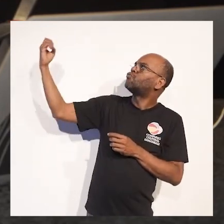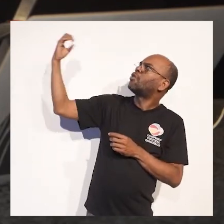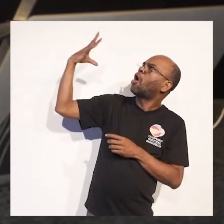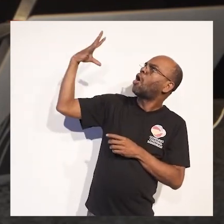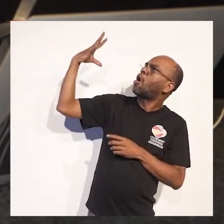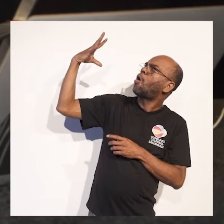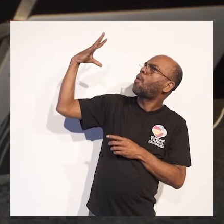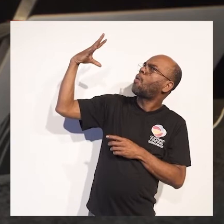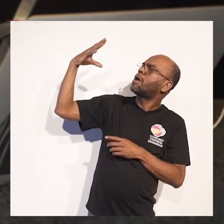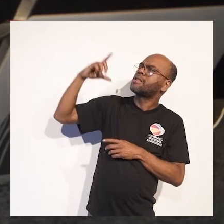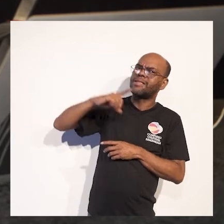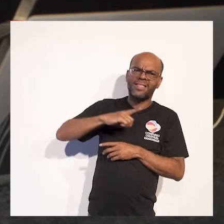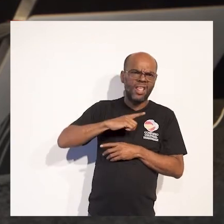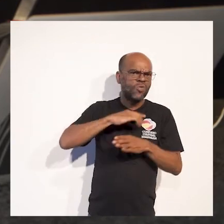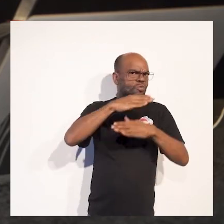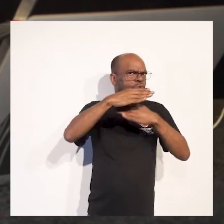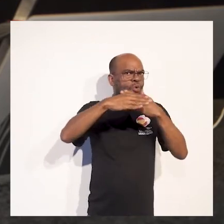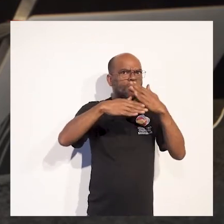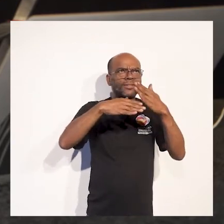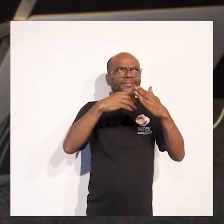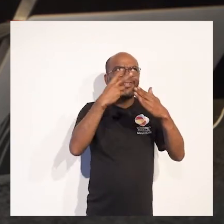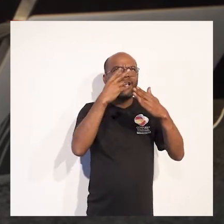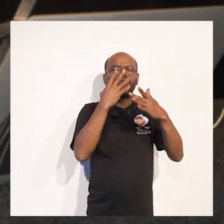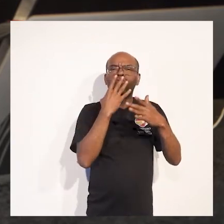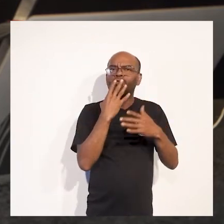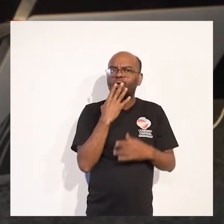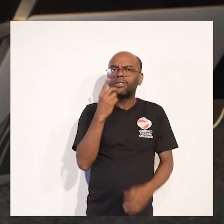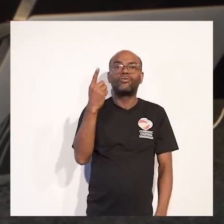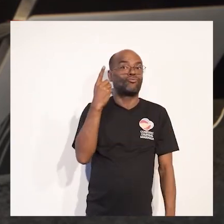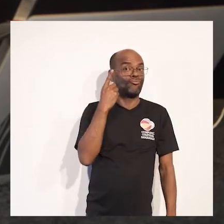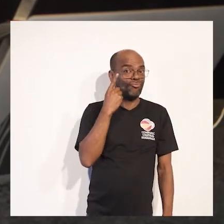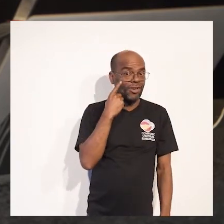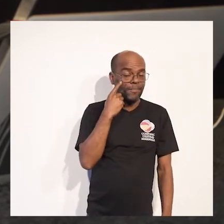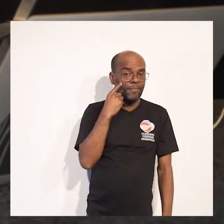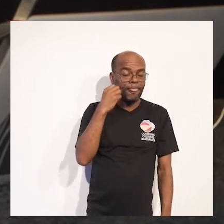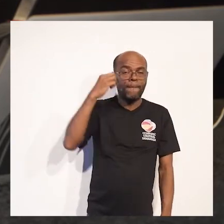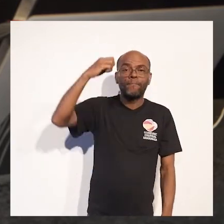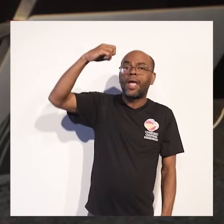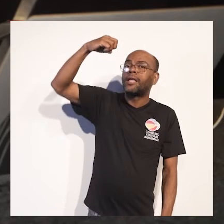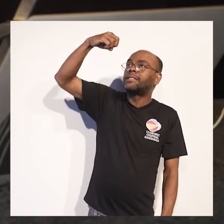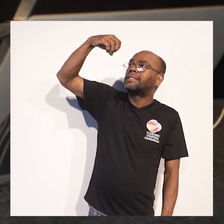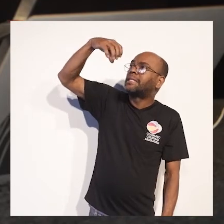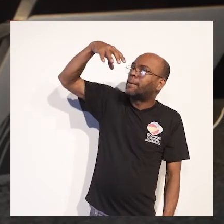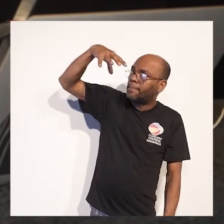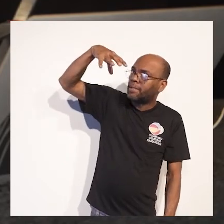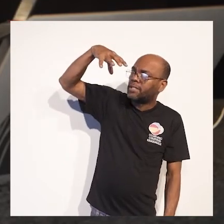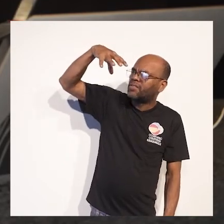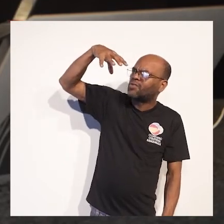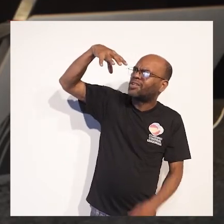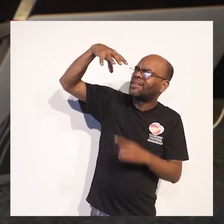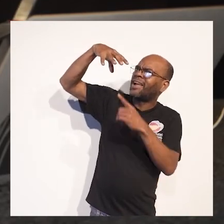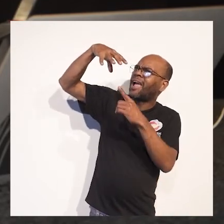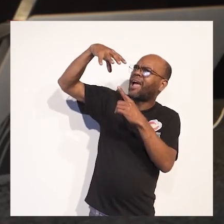de todas as cores que a gente consegue enxergar, as lâmpadas elas vão chegar próximo ou